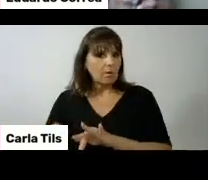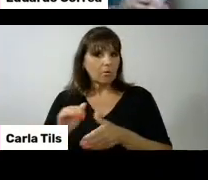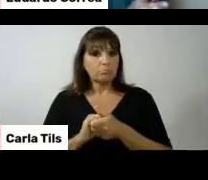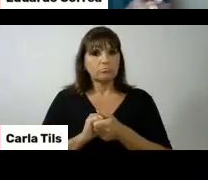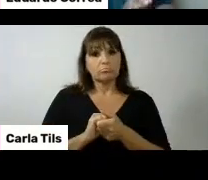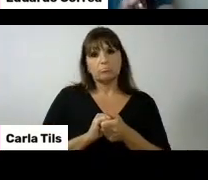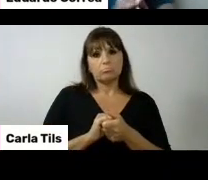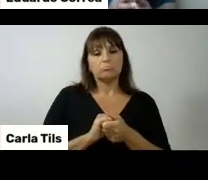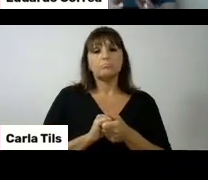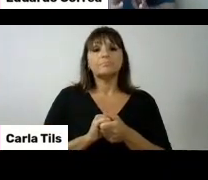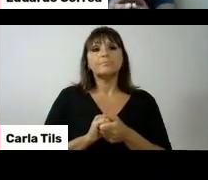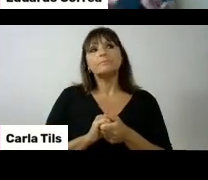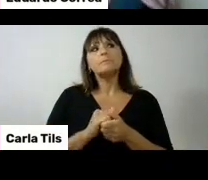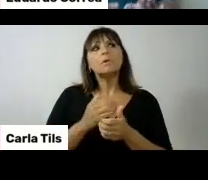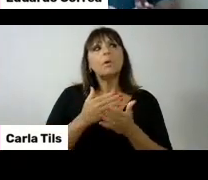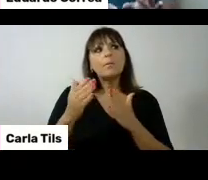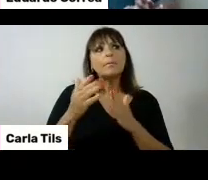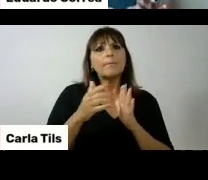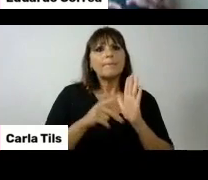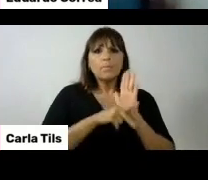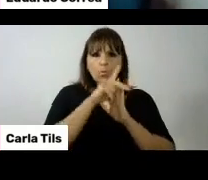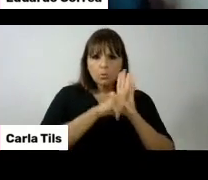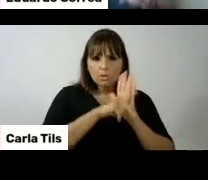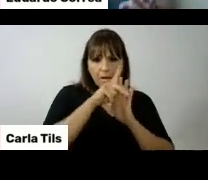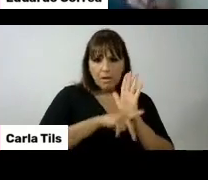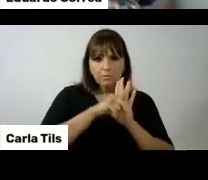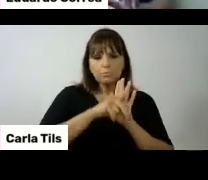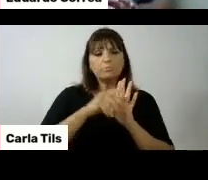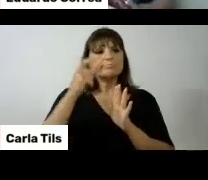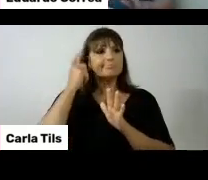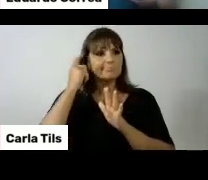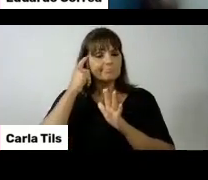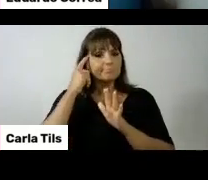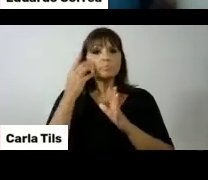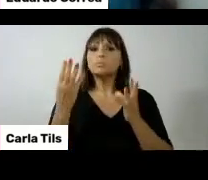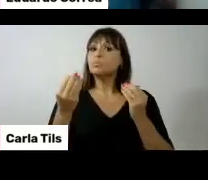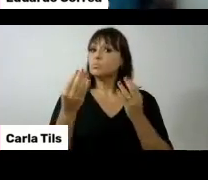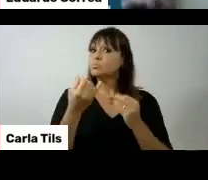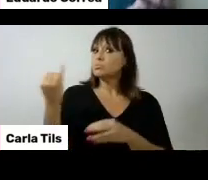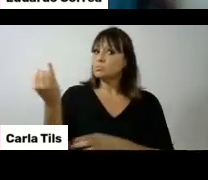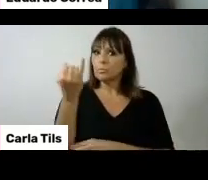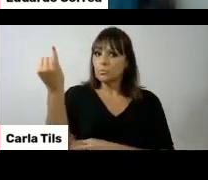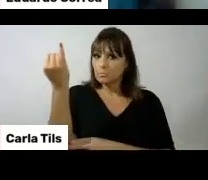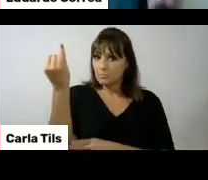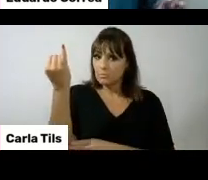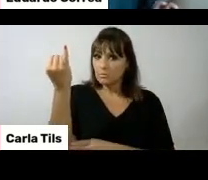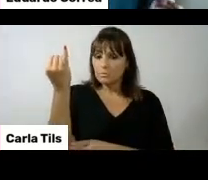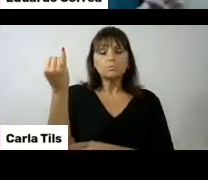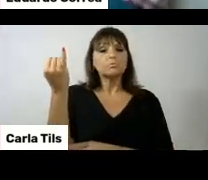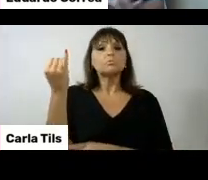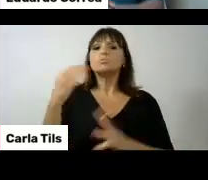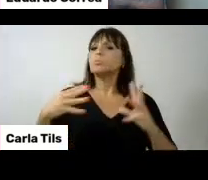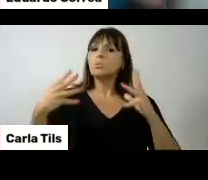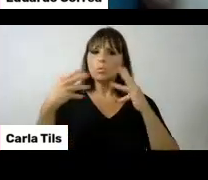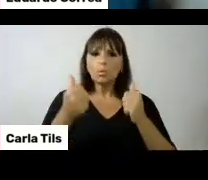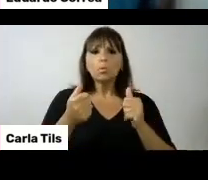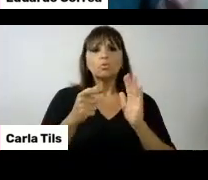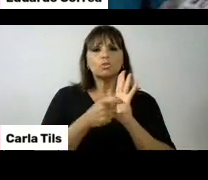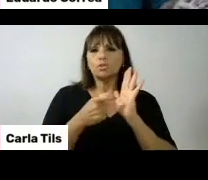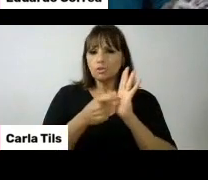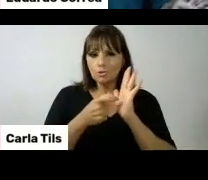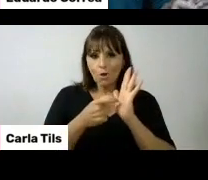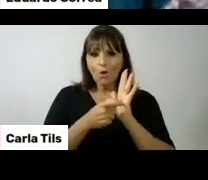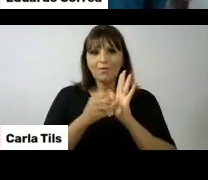desde o início do projeto. É por isso que é muito importante que todo o nosso software, todo o DNA do